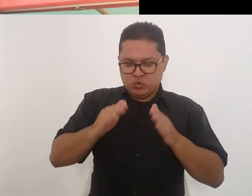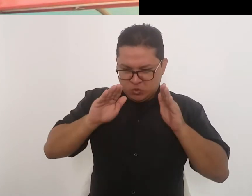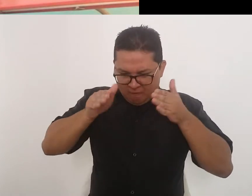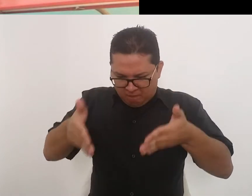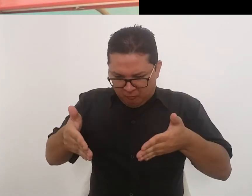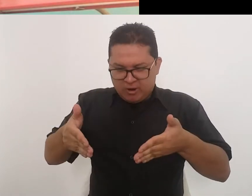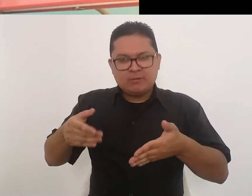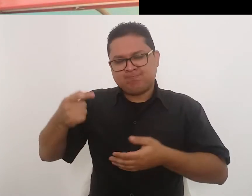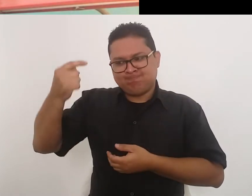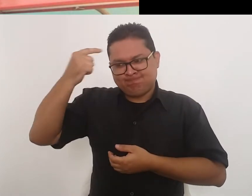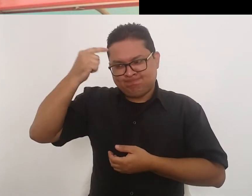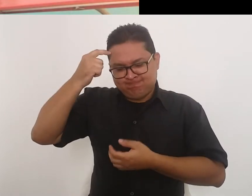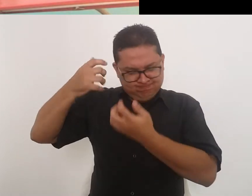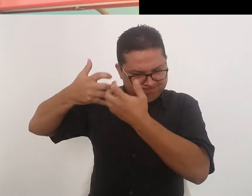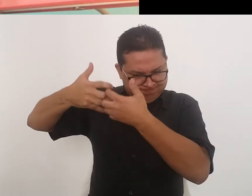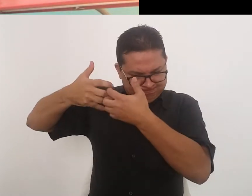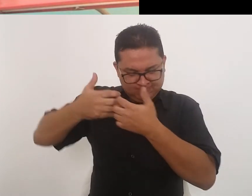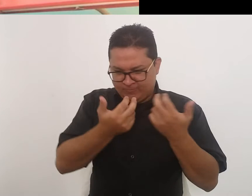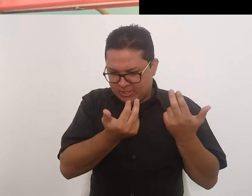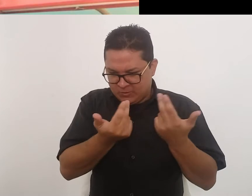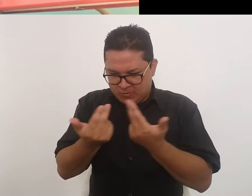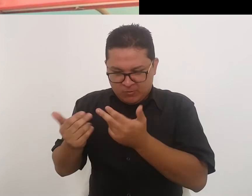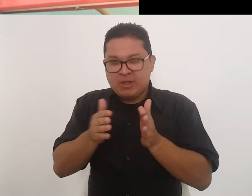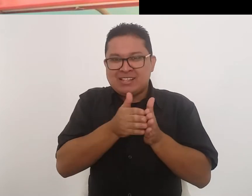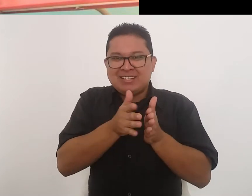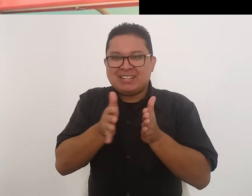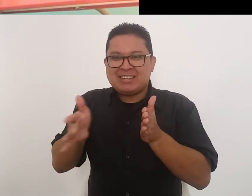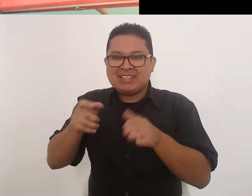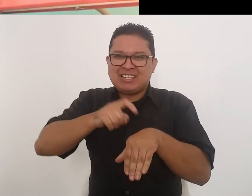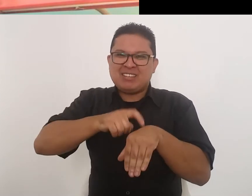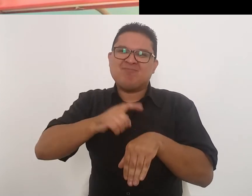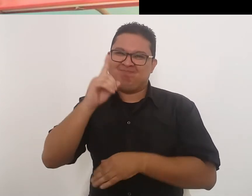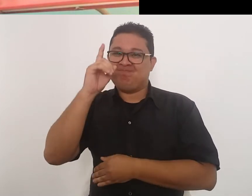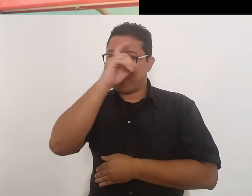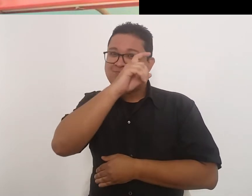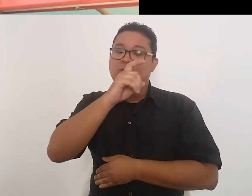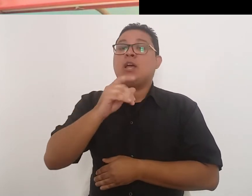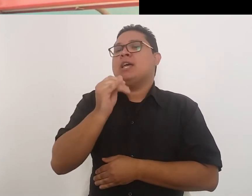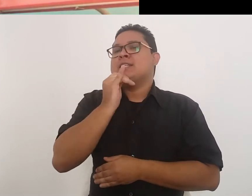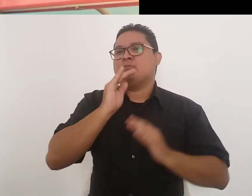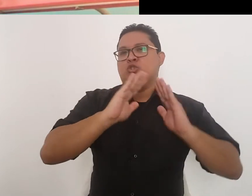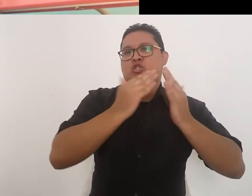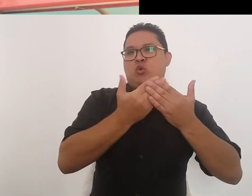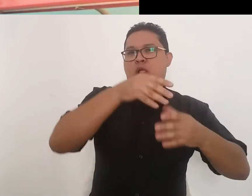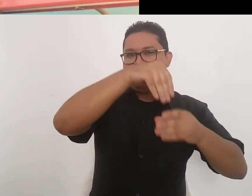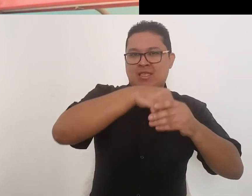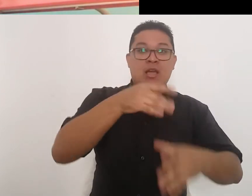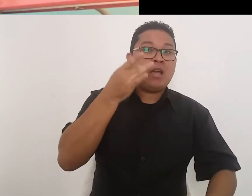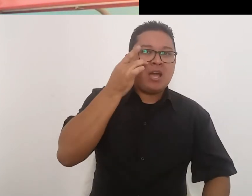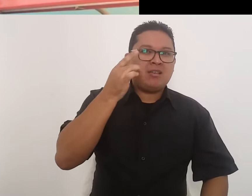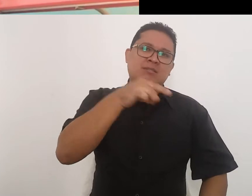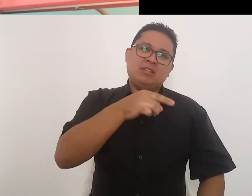tempo propriamente na escola, eu tenho que fazer aquilo. Então, quando eu estou em casa, eu tenho que me